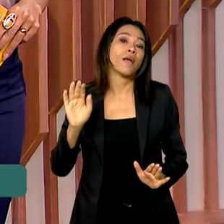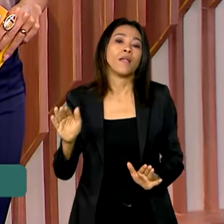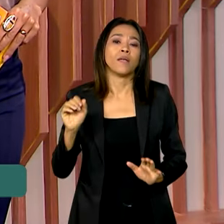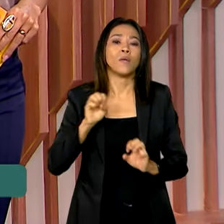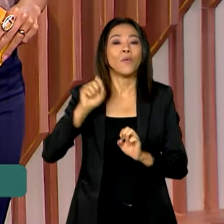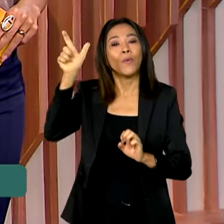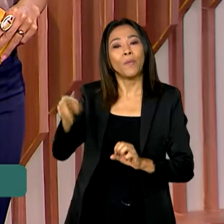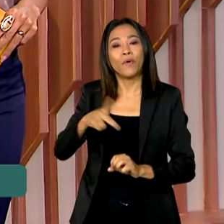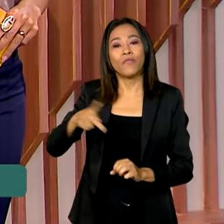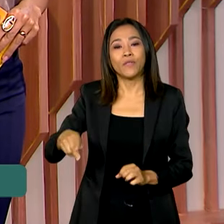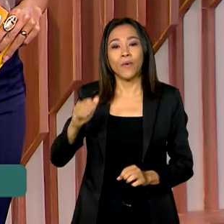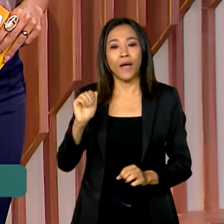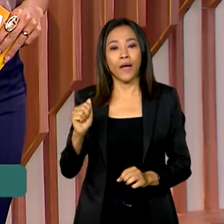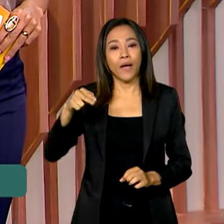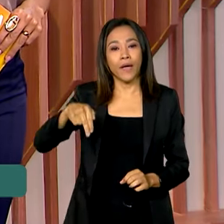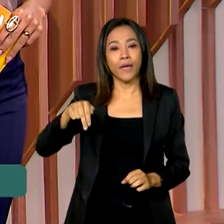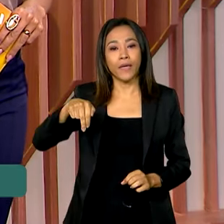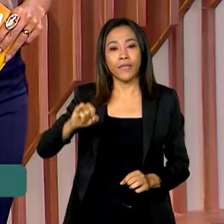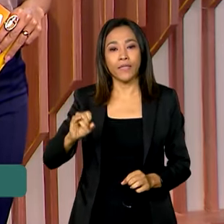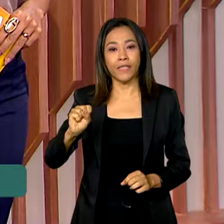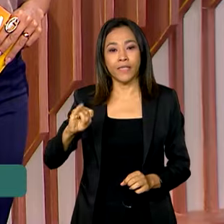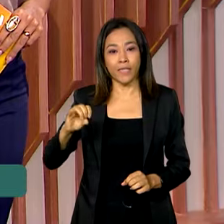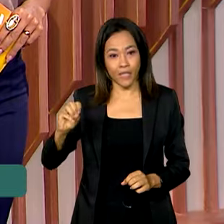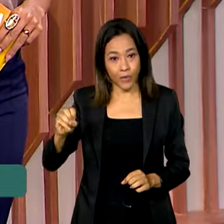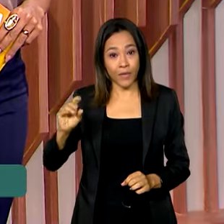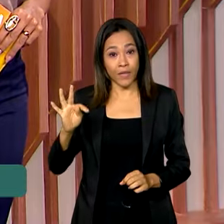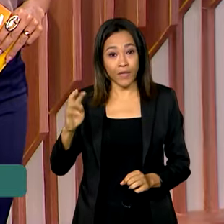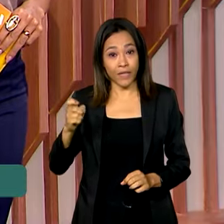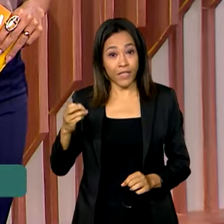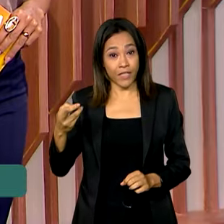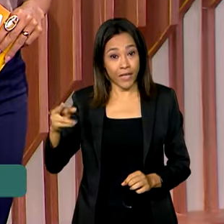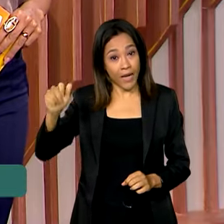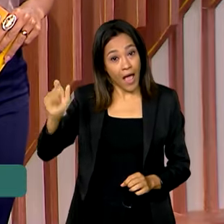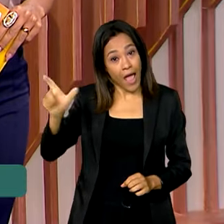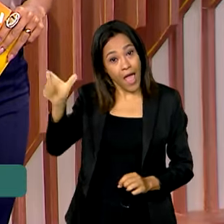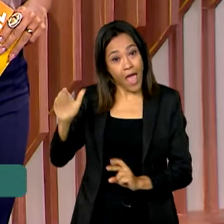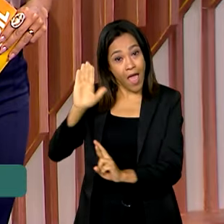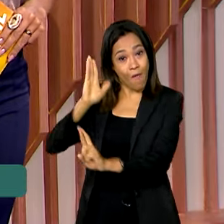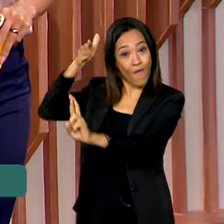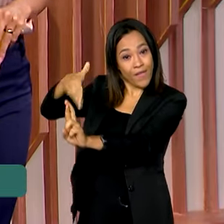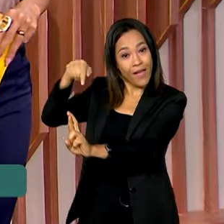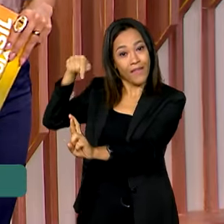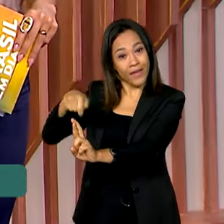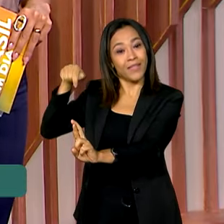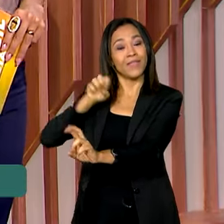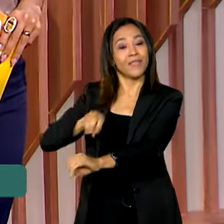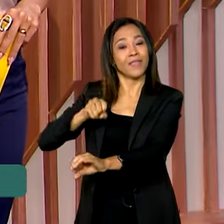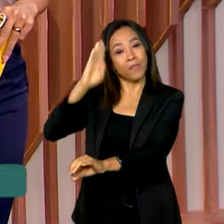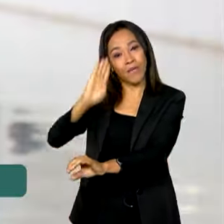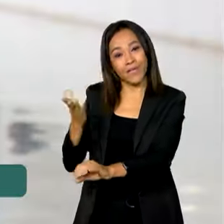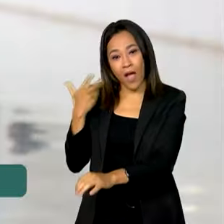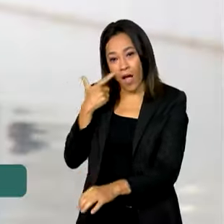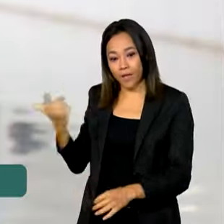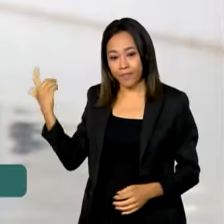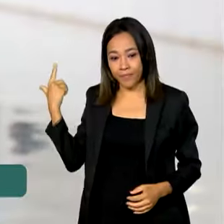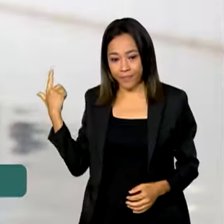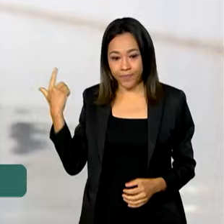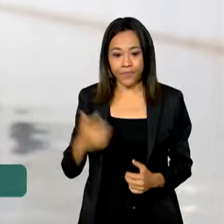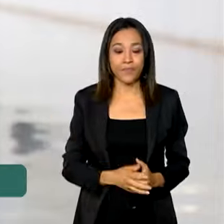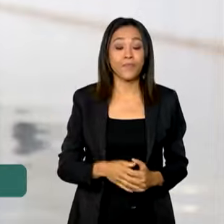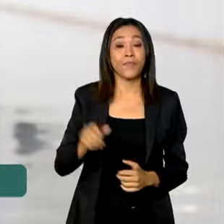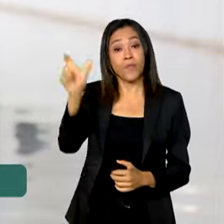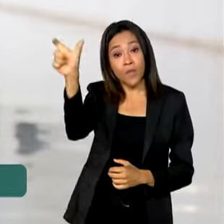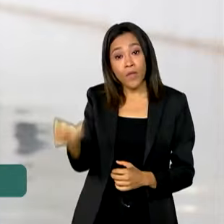Teixeira como patrono da escola pública brasileira. A repórter Márcia Fernandes tem os detalhes.